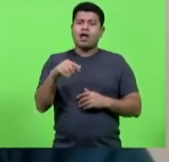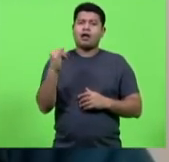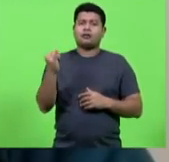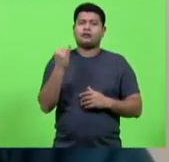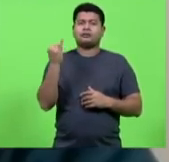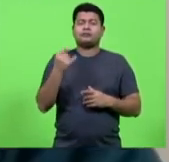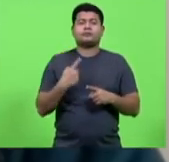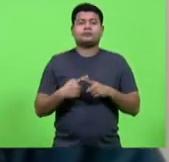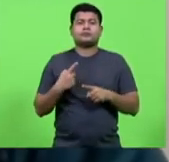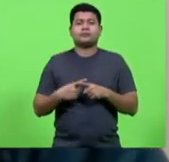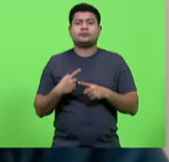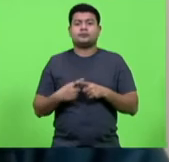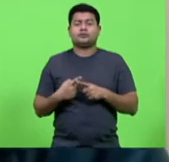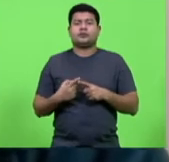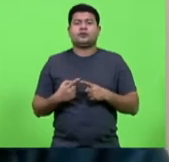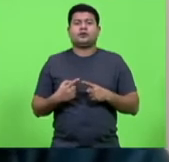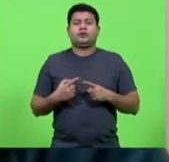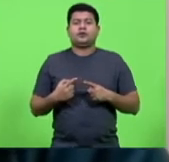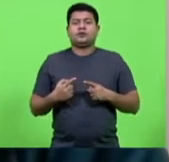a junção